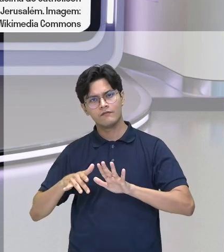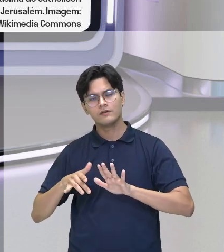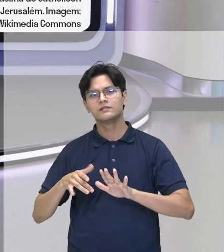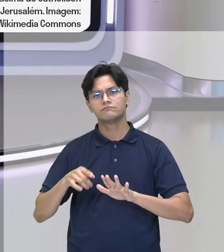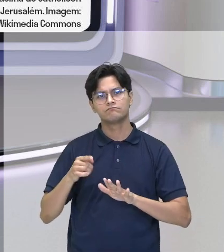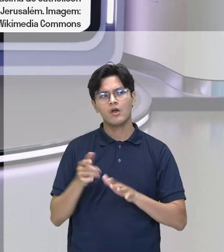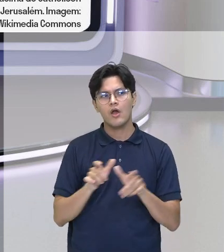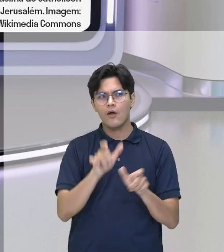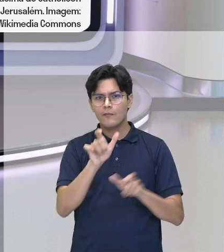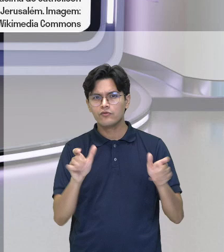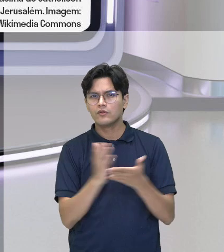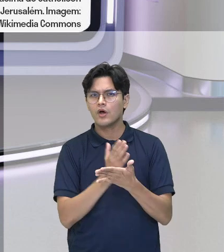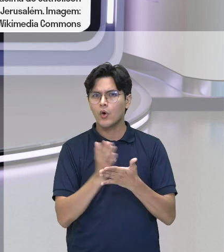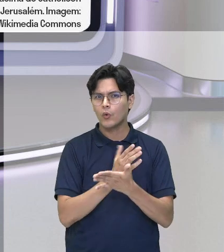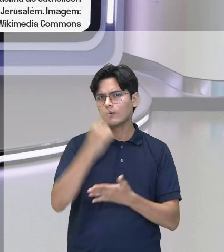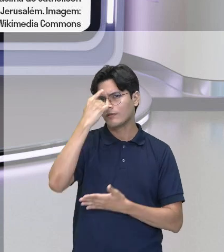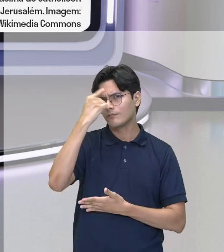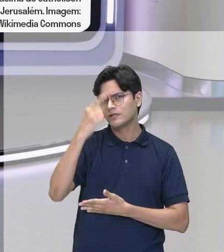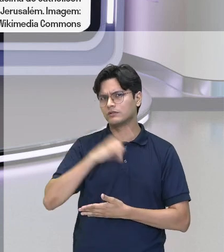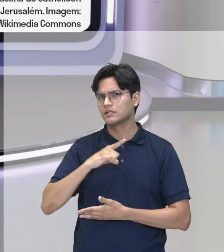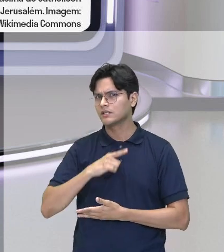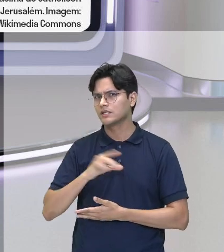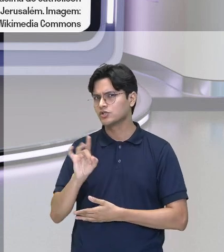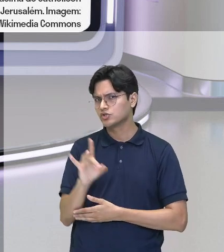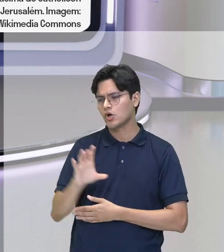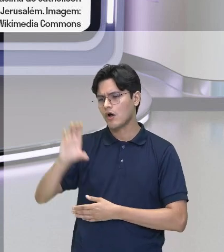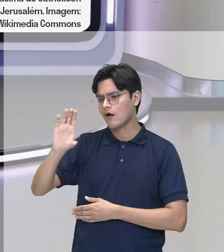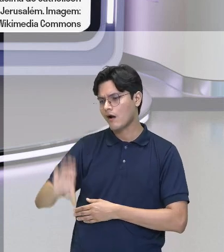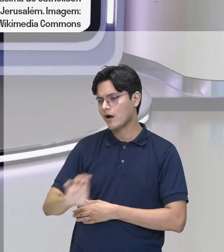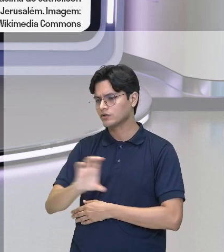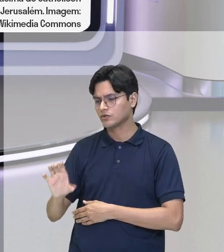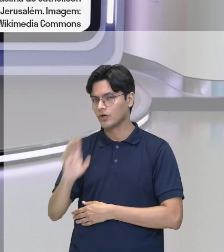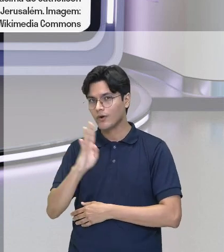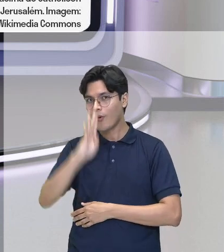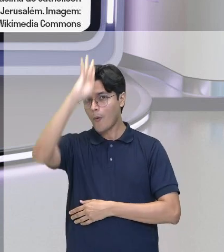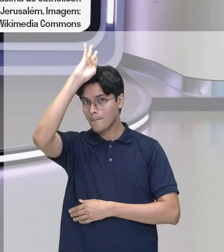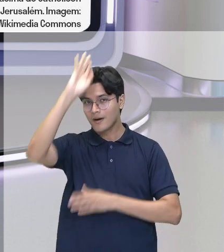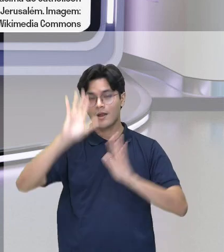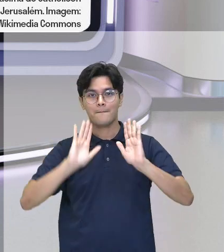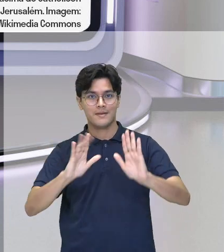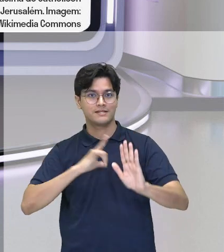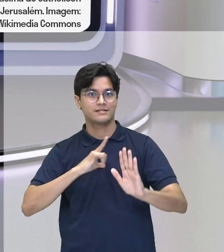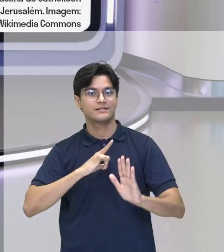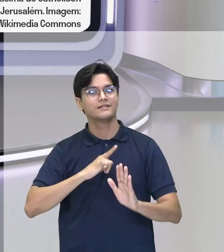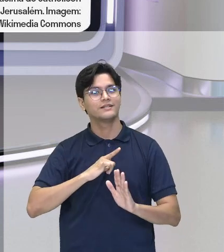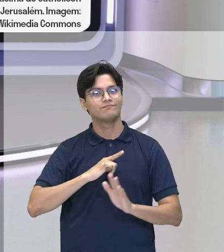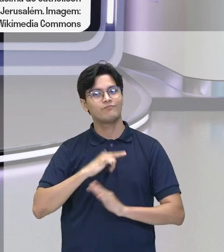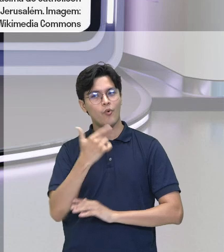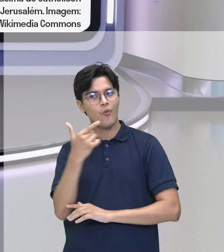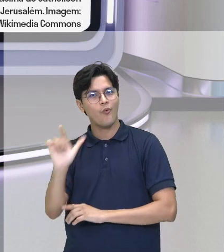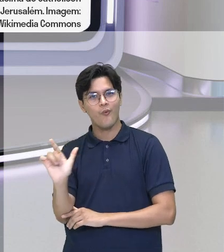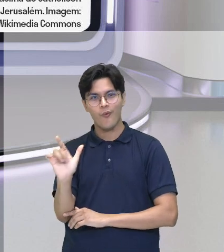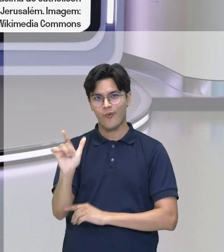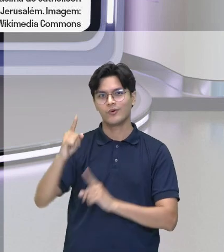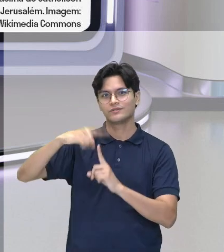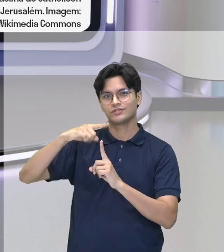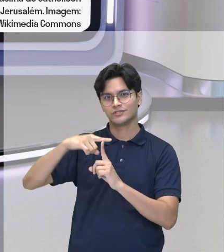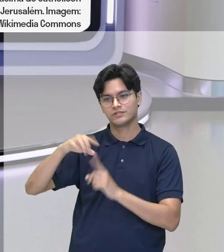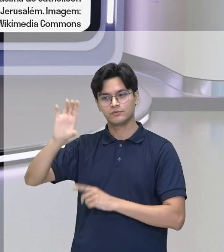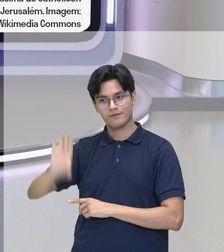católico romano, mas existem outros católicos que não necessariamente estão